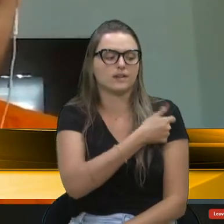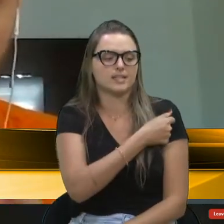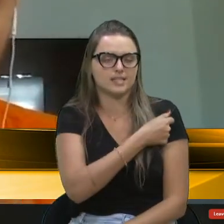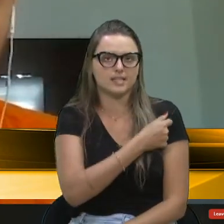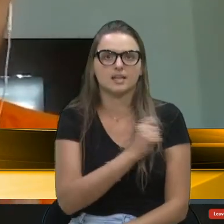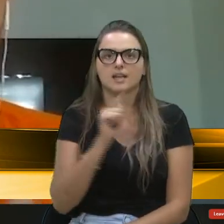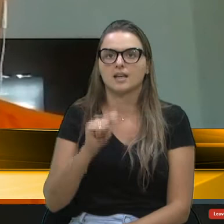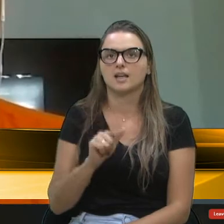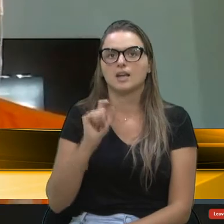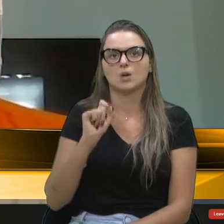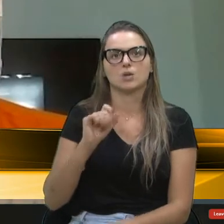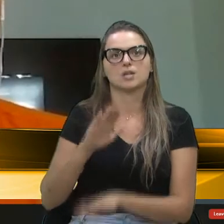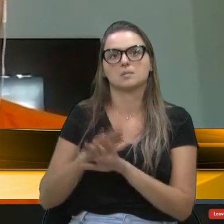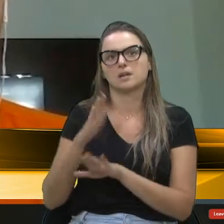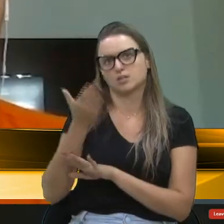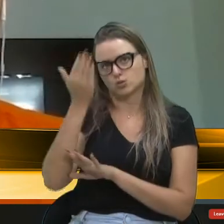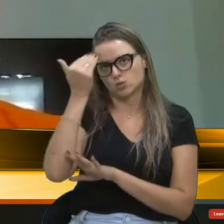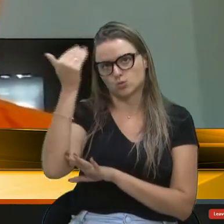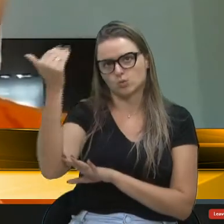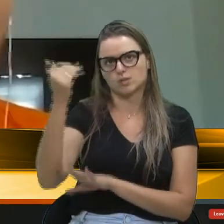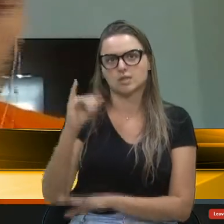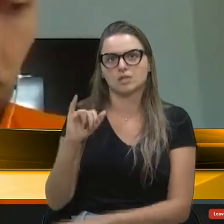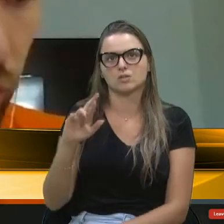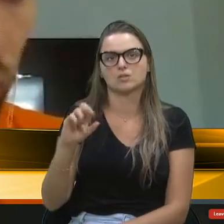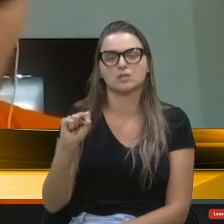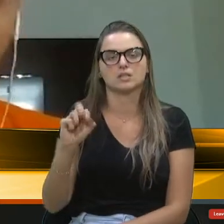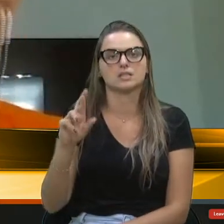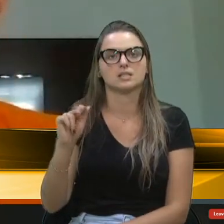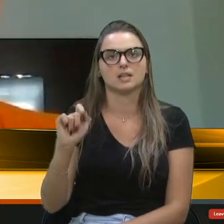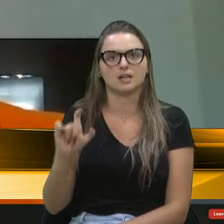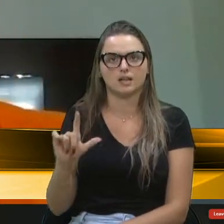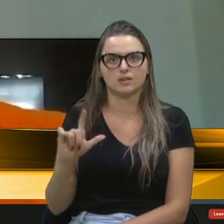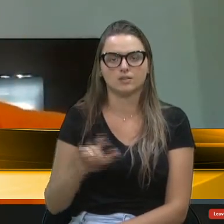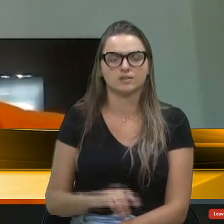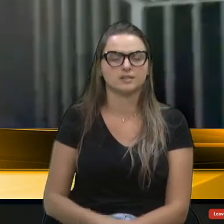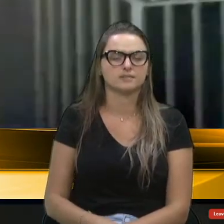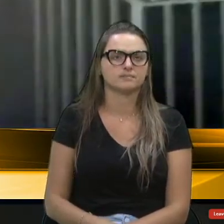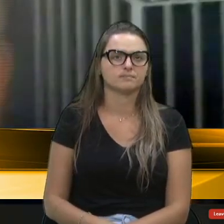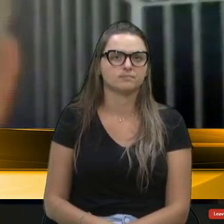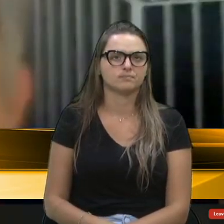causa mais provável do sucesso israelense. Então,